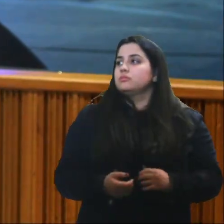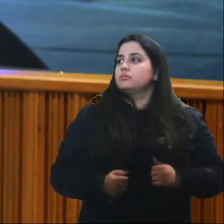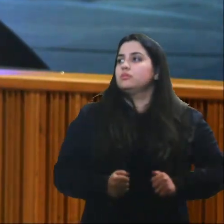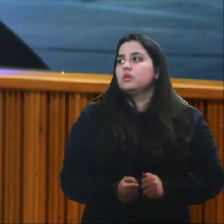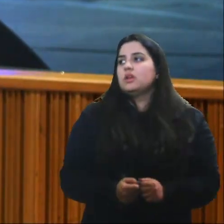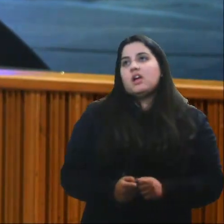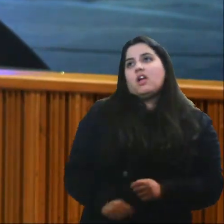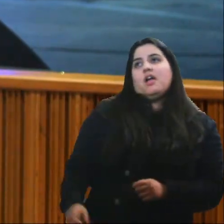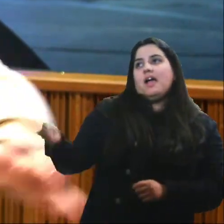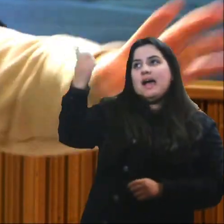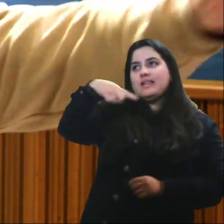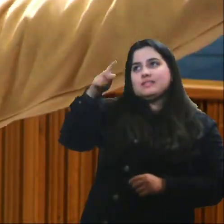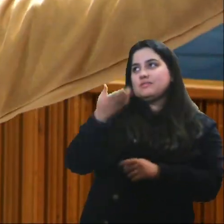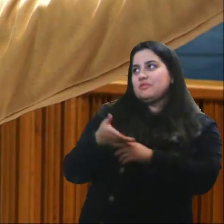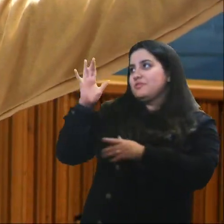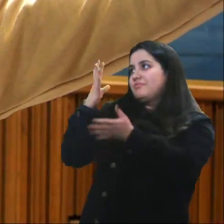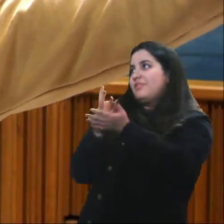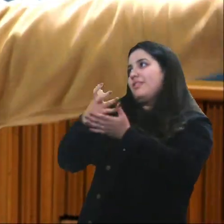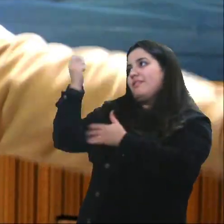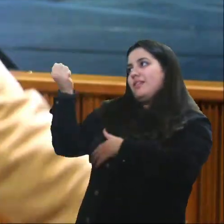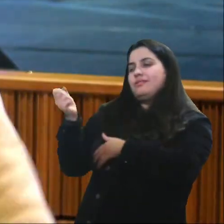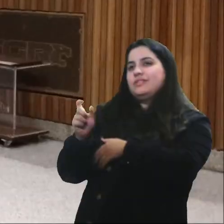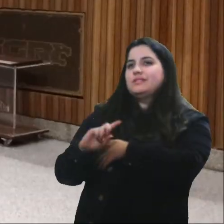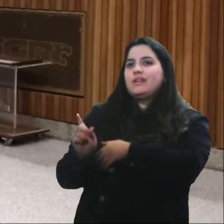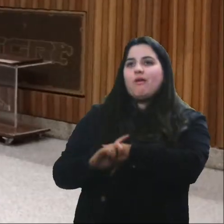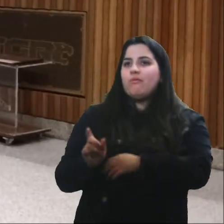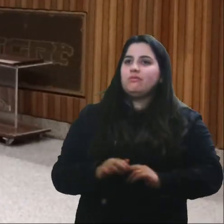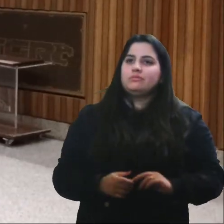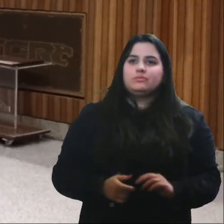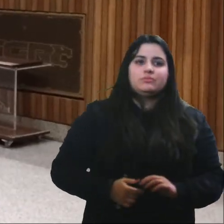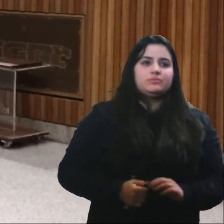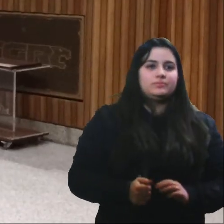elas não iam ser levadas para os celeiros de Jesus,